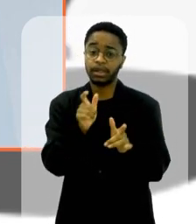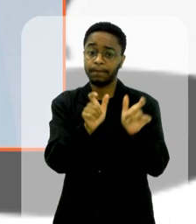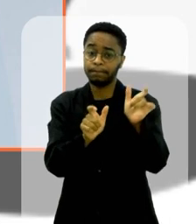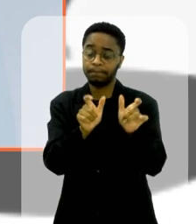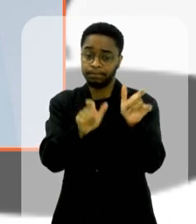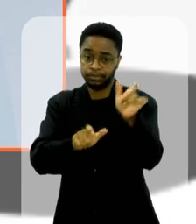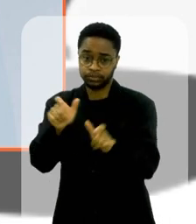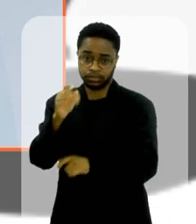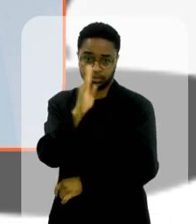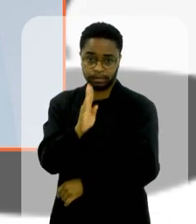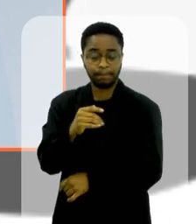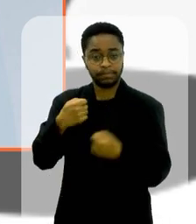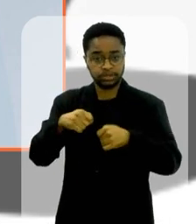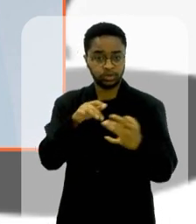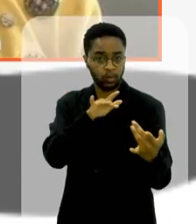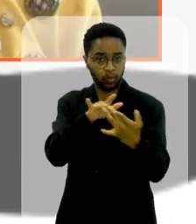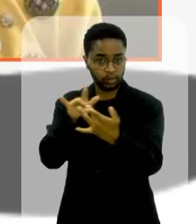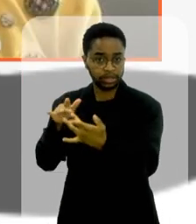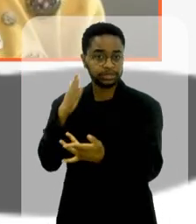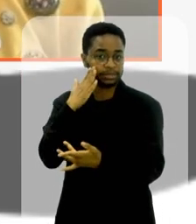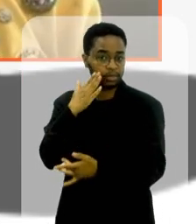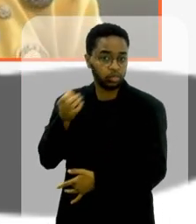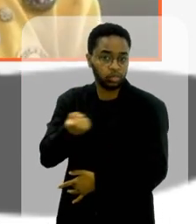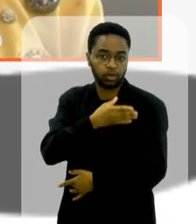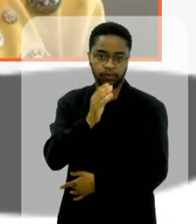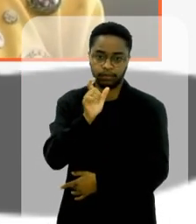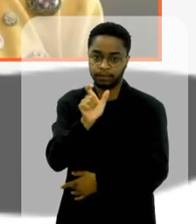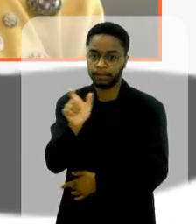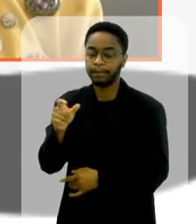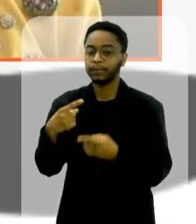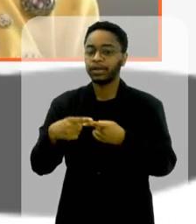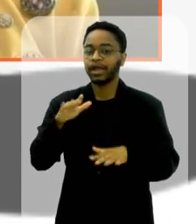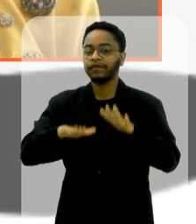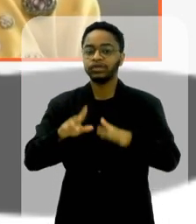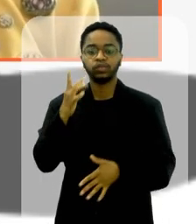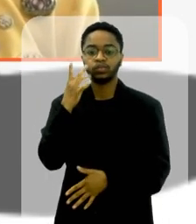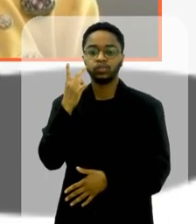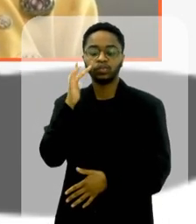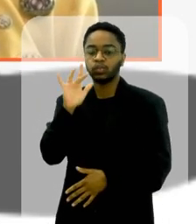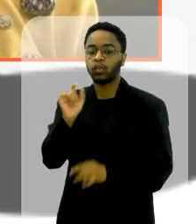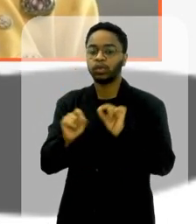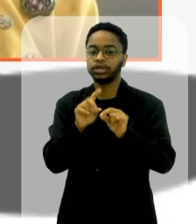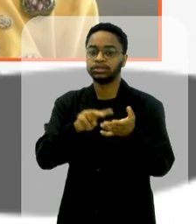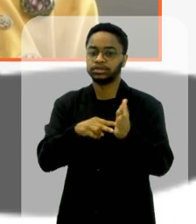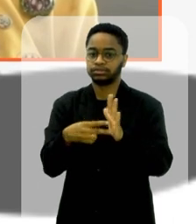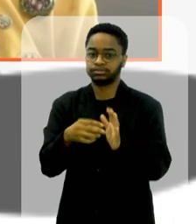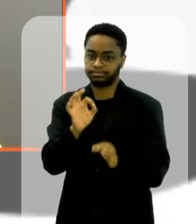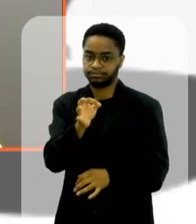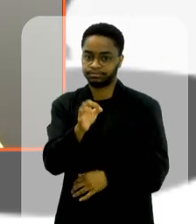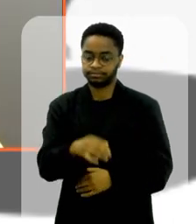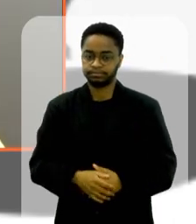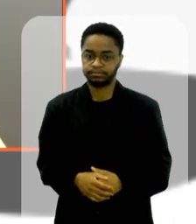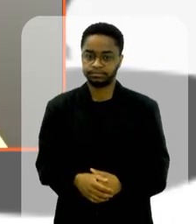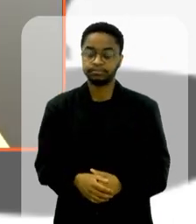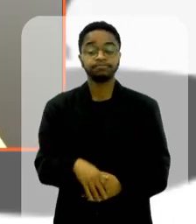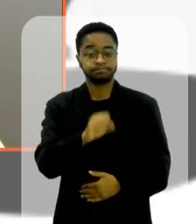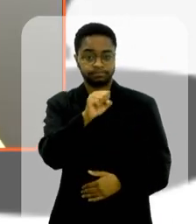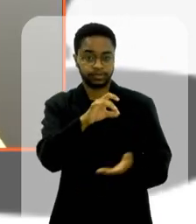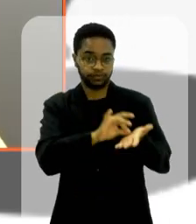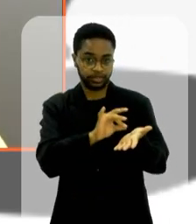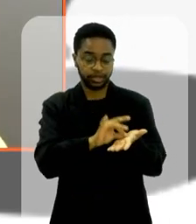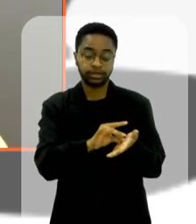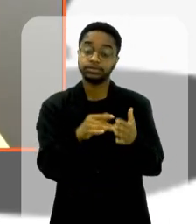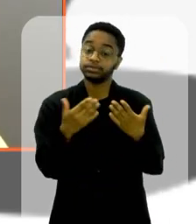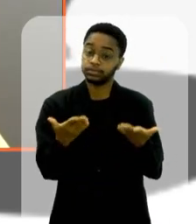os brasileiros precisam ter acesso a isso, né? Porque muita gente não sabe o significado, né? Não,